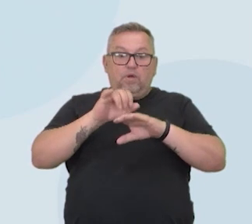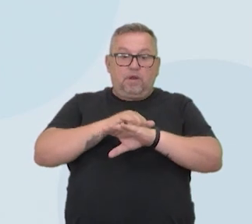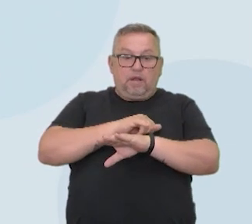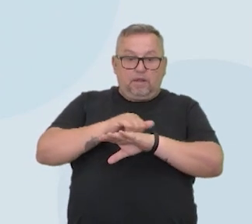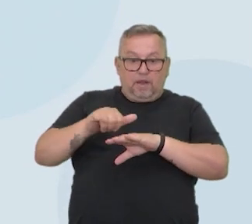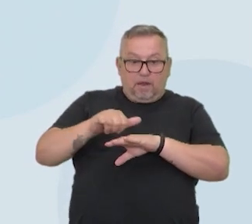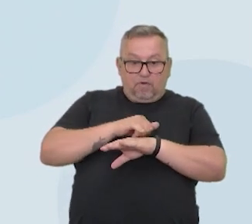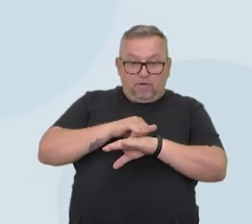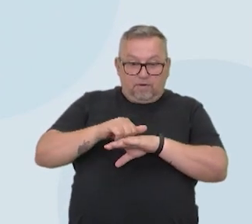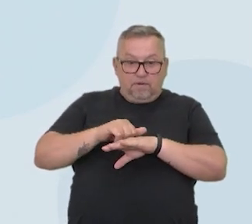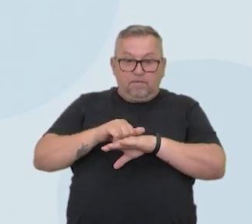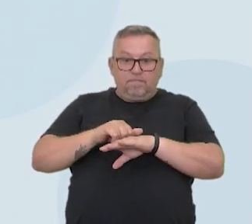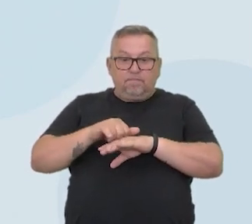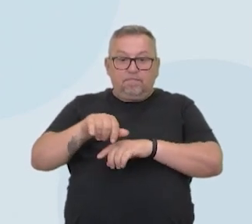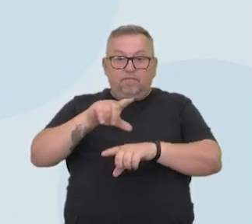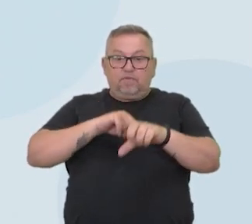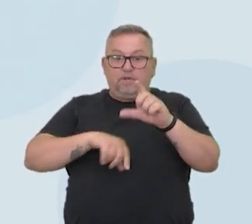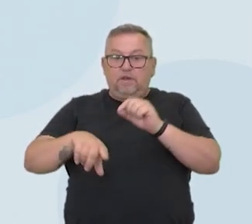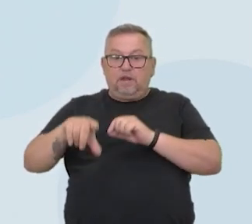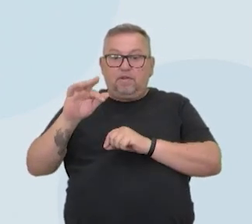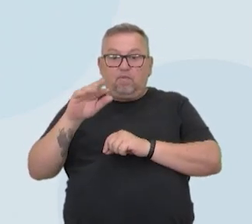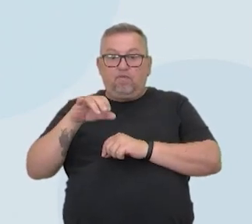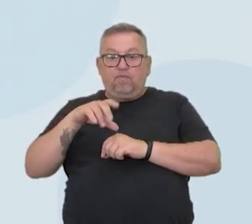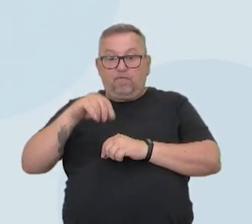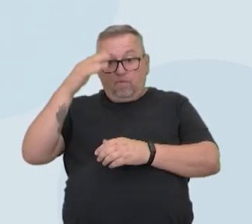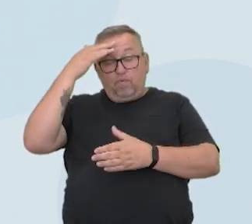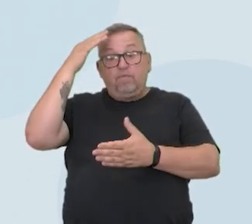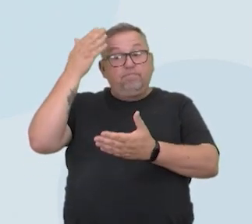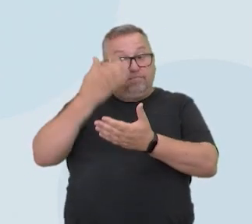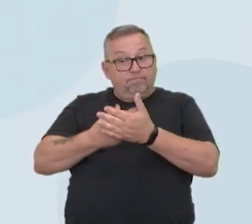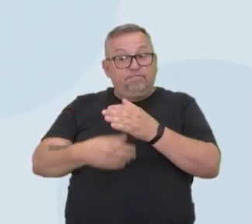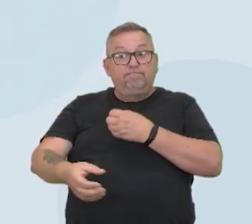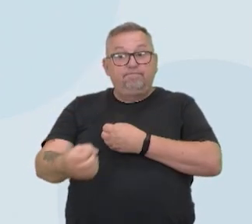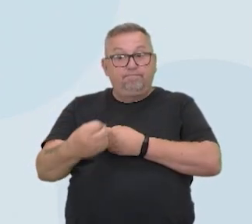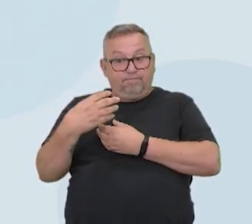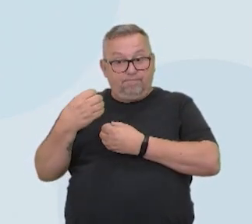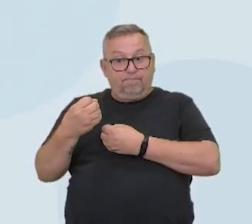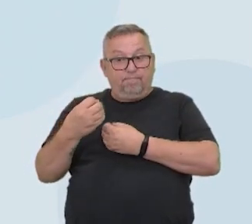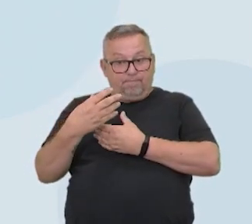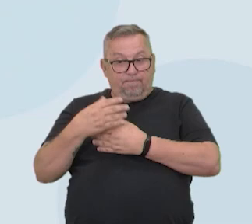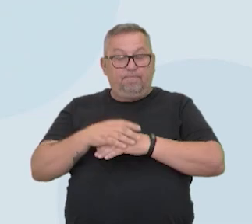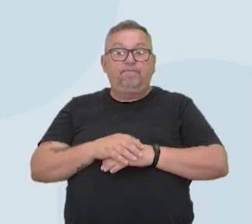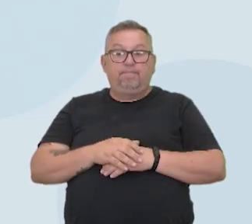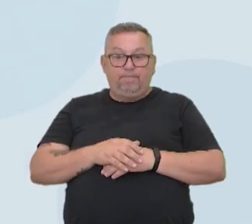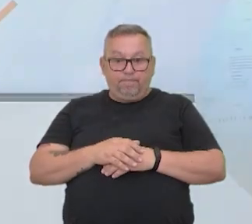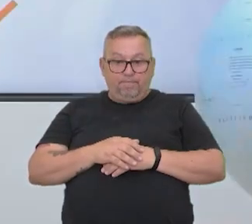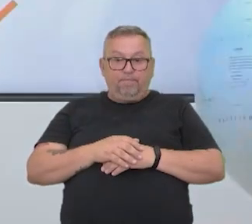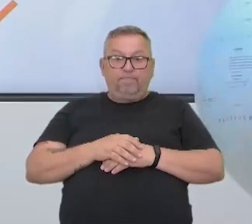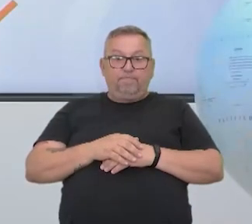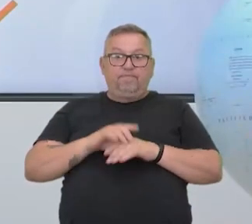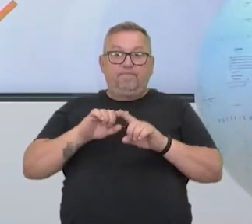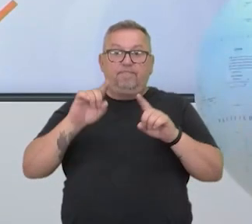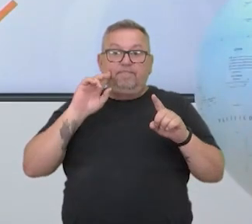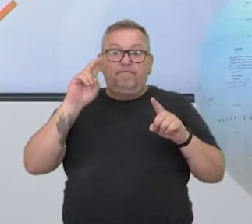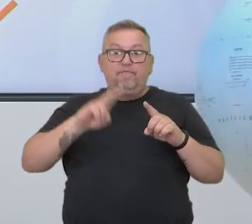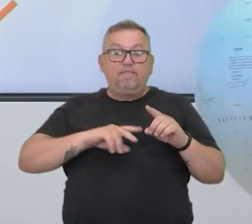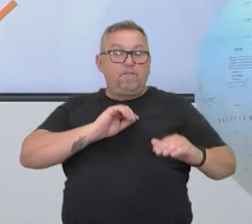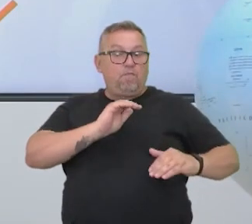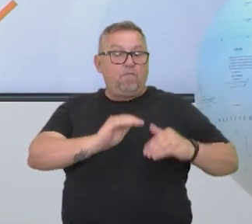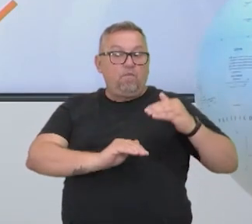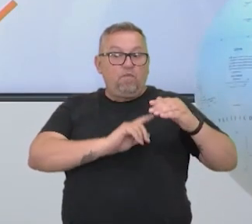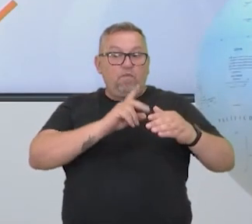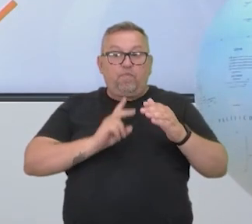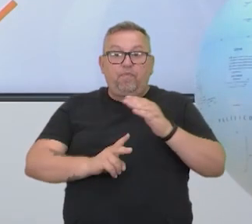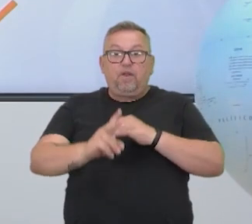construir estratégias de seleção de fontes confiáveis e informações. Então, dentro desse desenvolvimento,